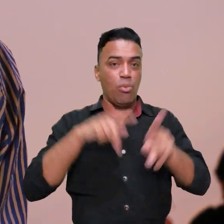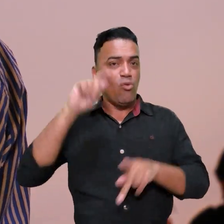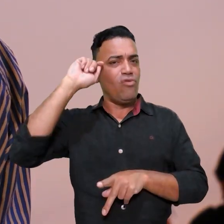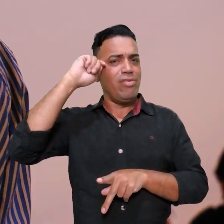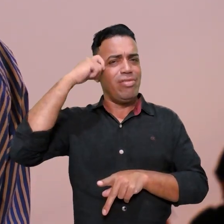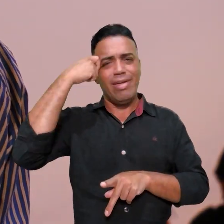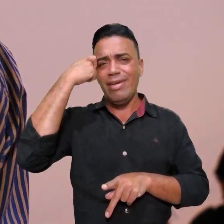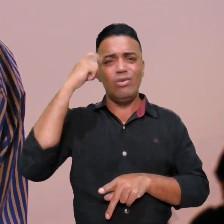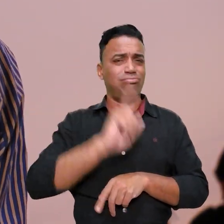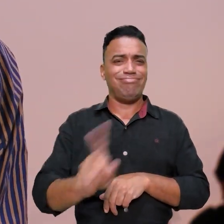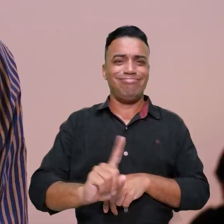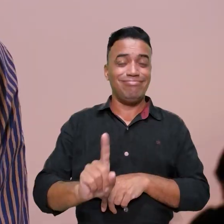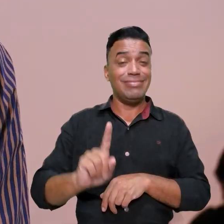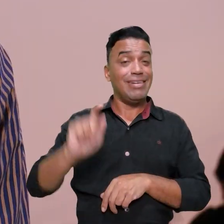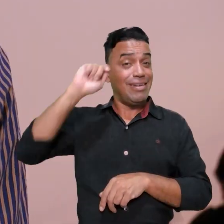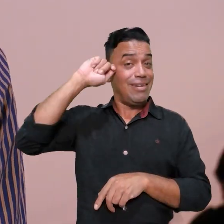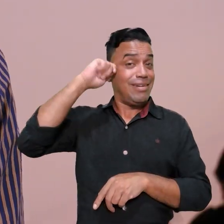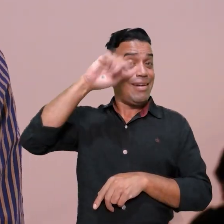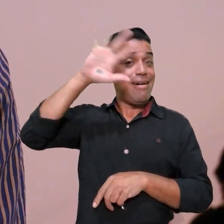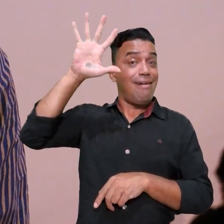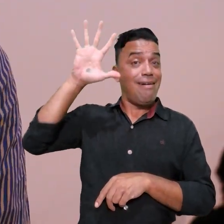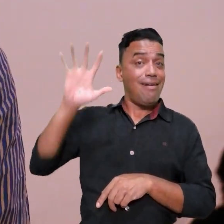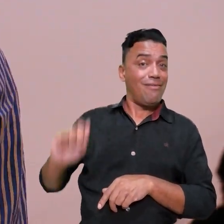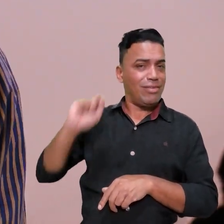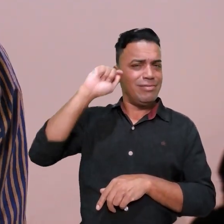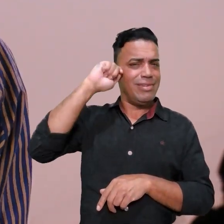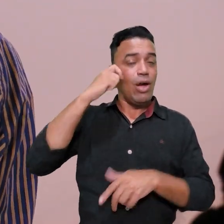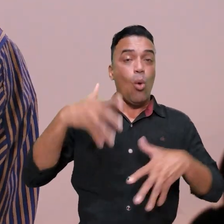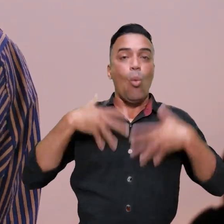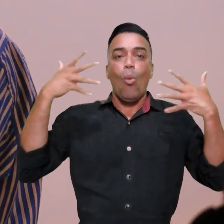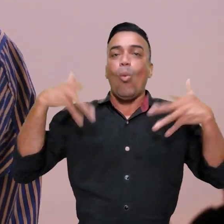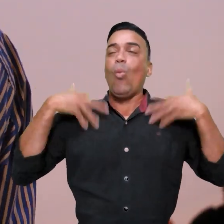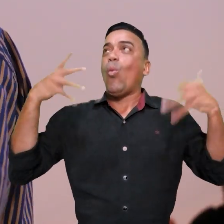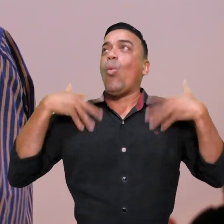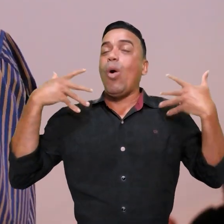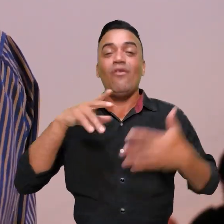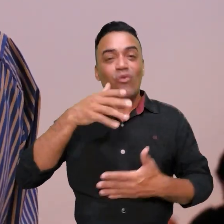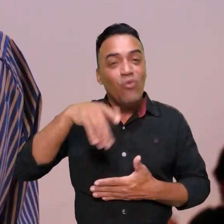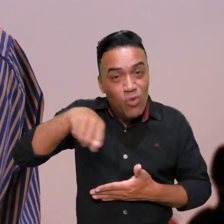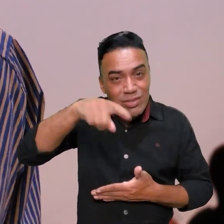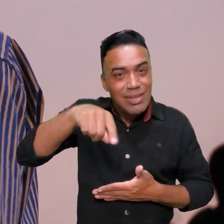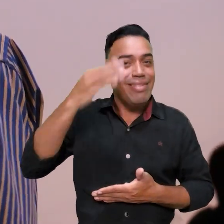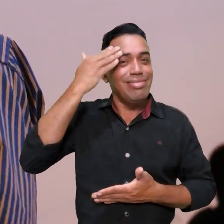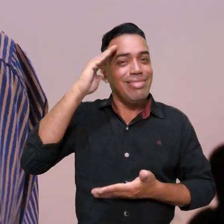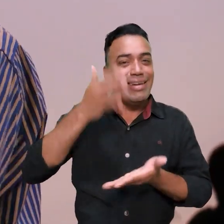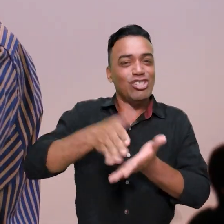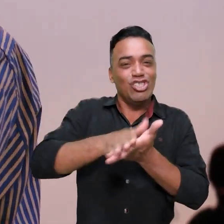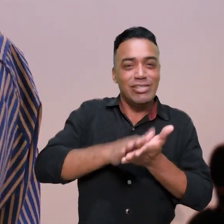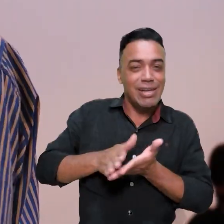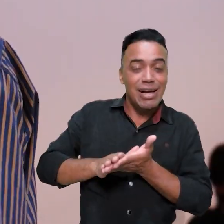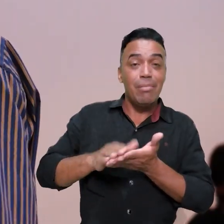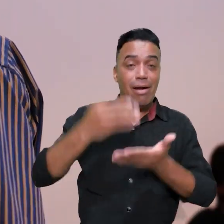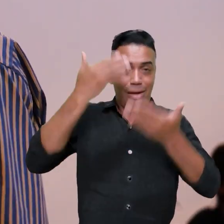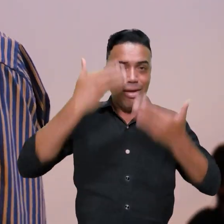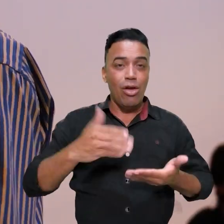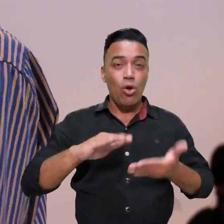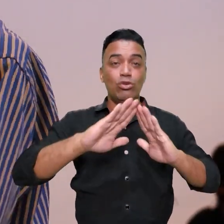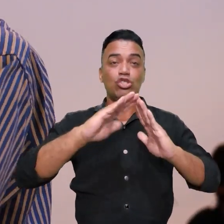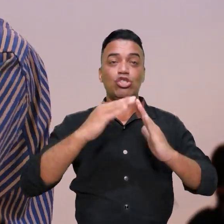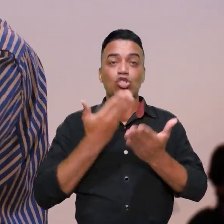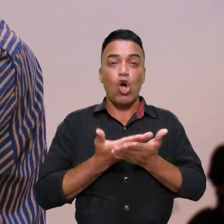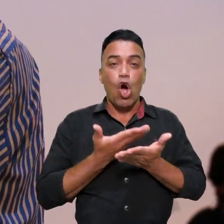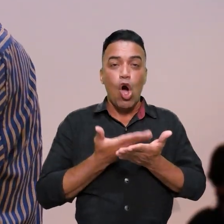da África Negra. É uma alegria grande. E você que entende de samba, eu sou portelense do fundo da